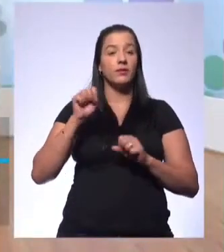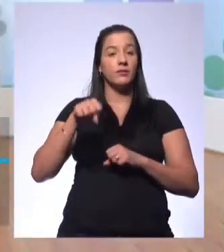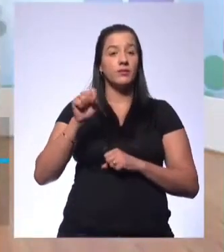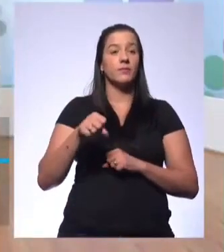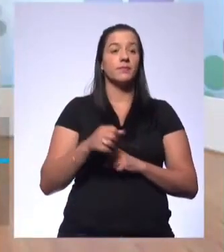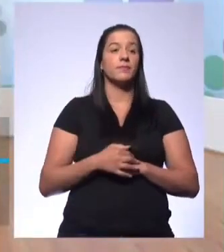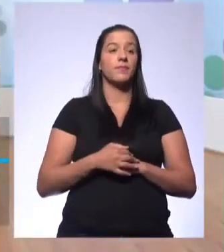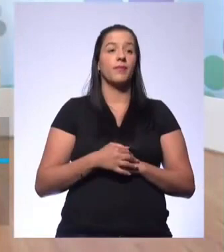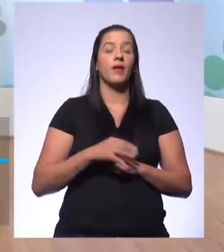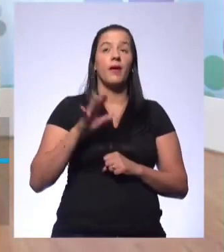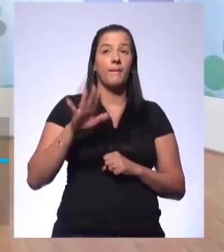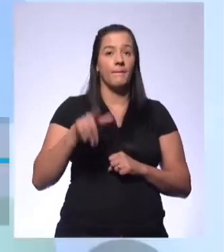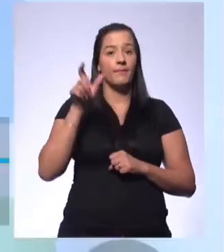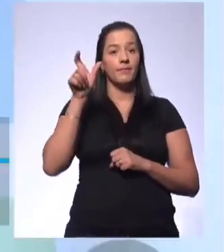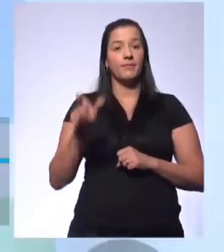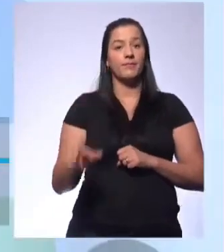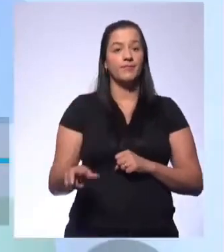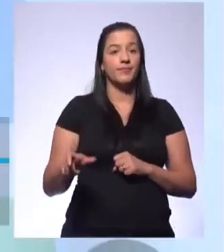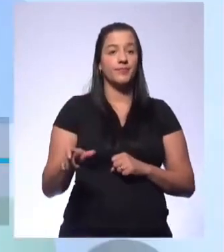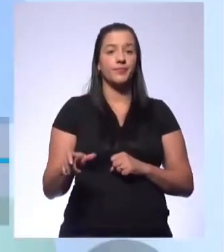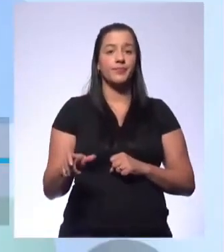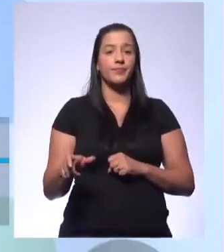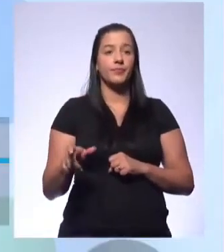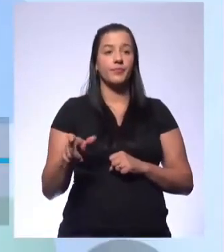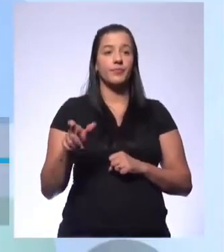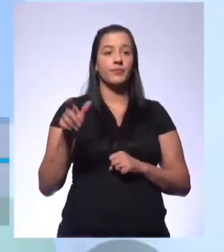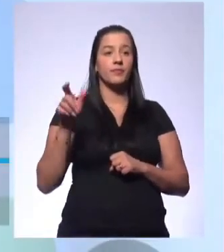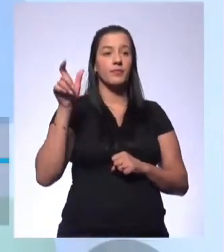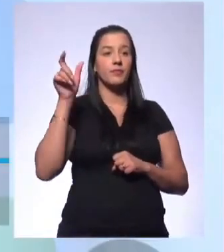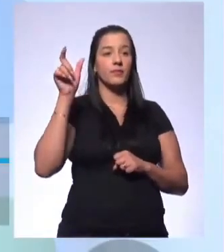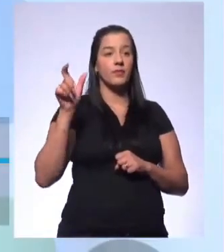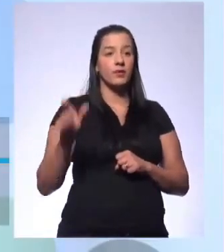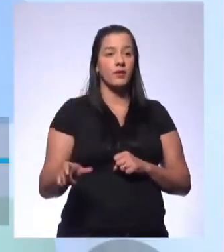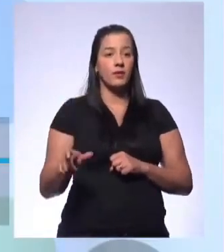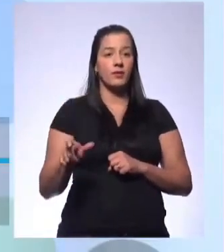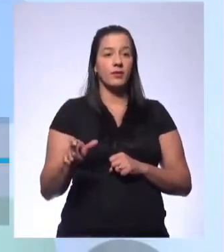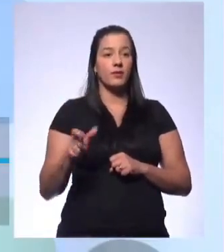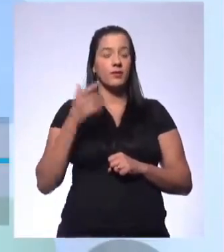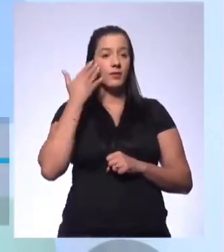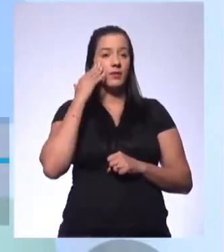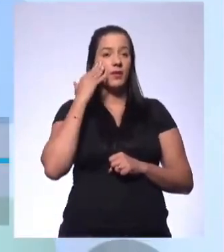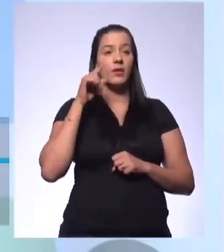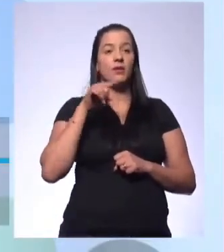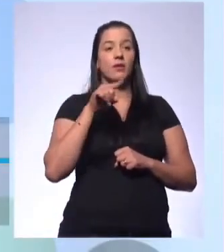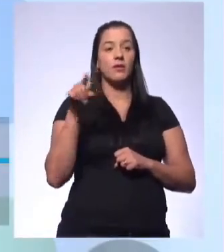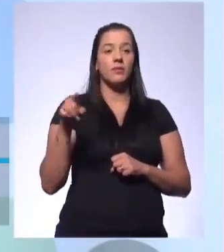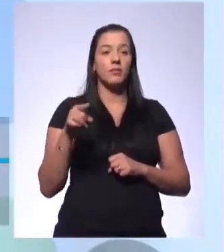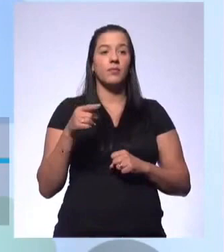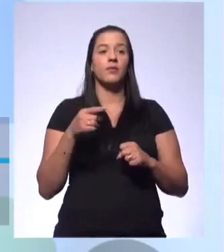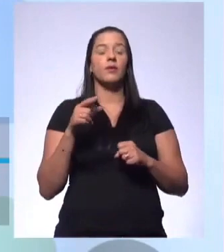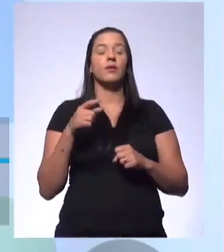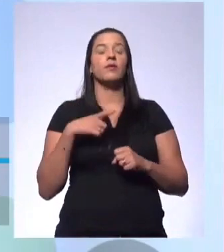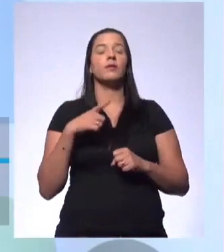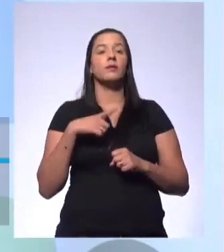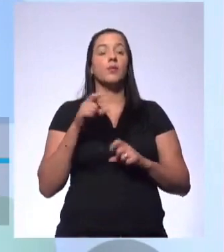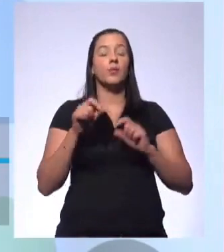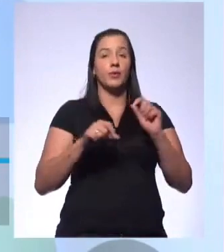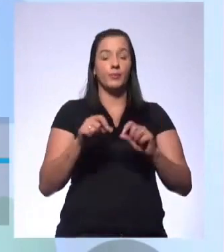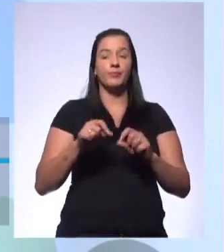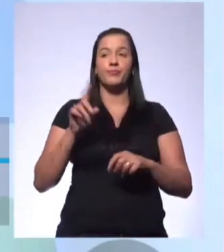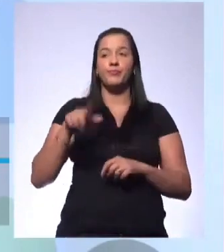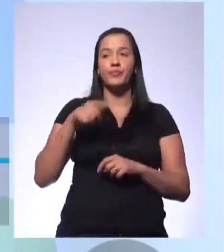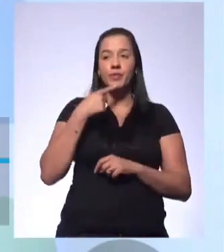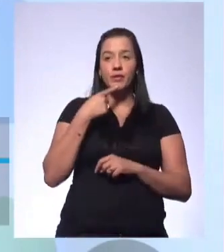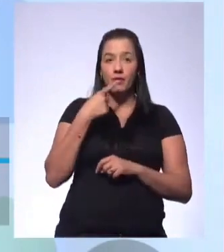porque apesar do negro, olha, a aula foi aqui, mas não tem problema, a gente corre depois, mas o importante é que vocês entendam. É mesmo ele